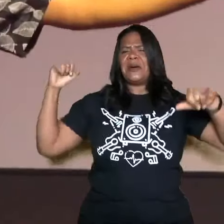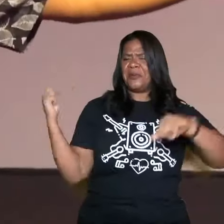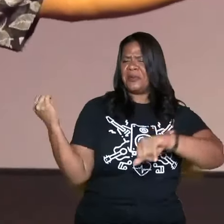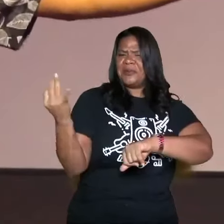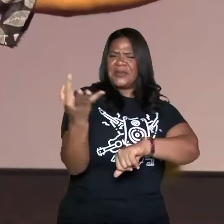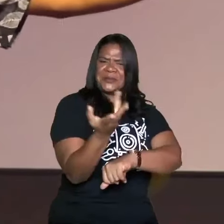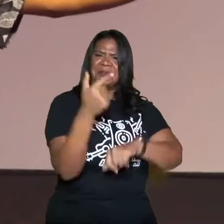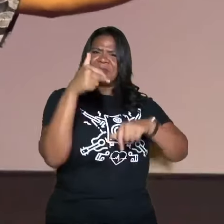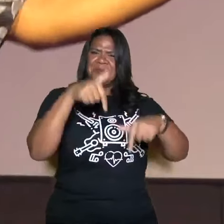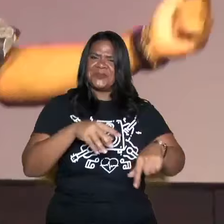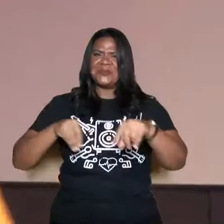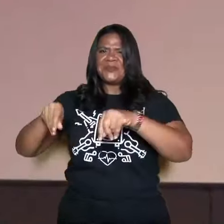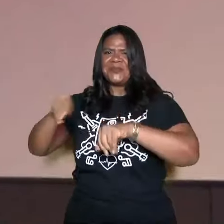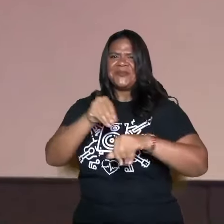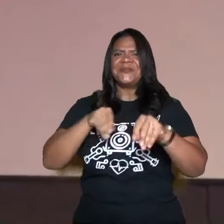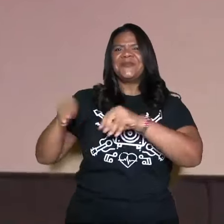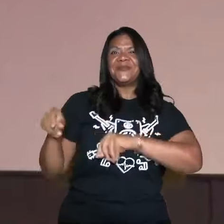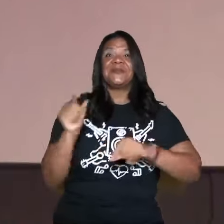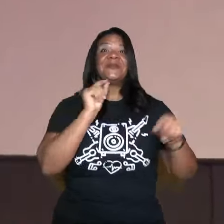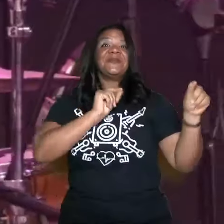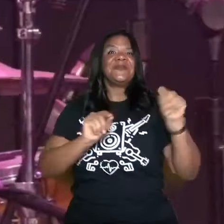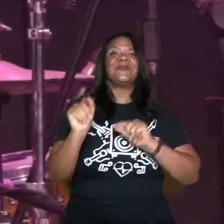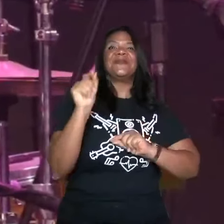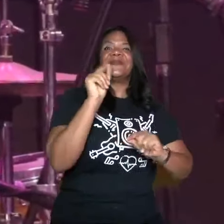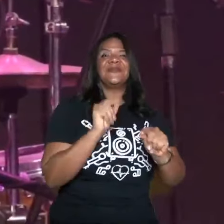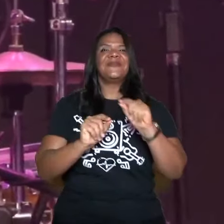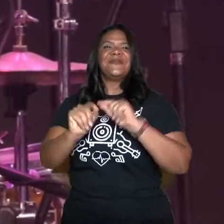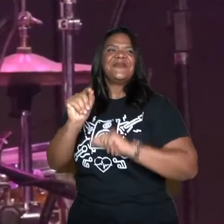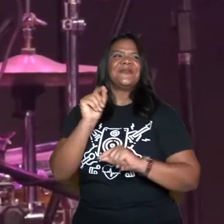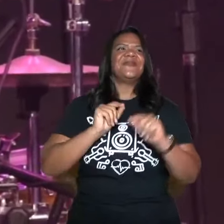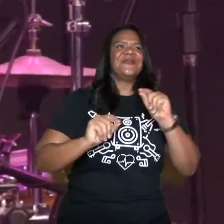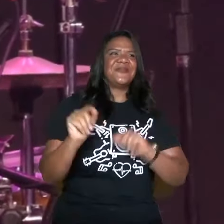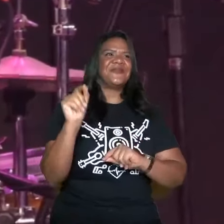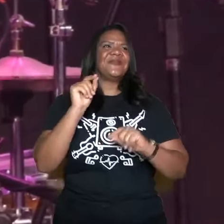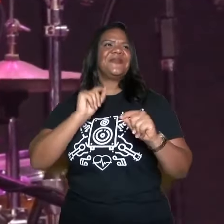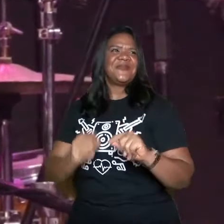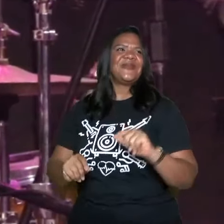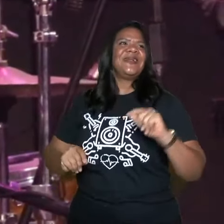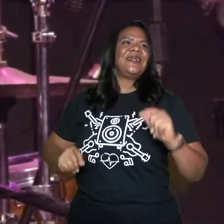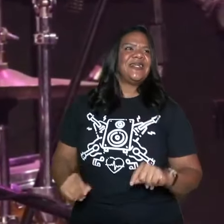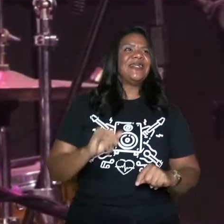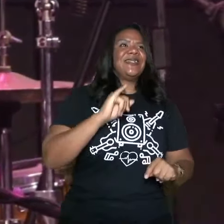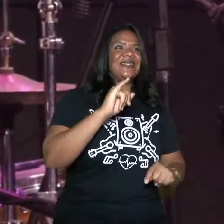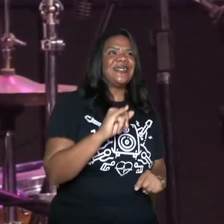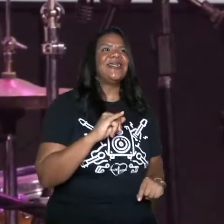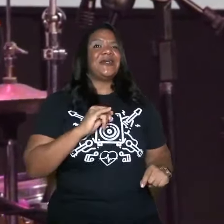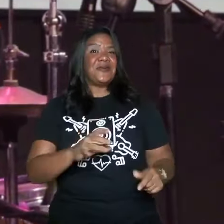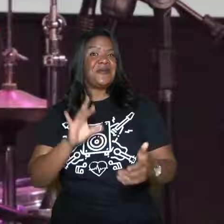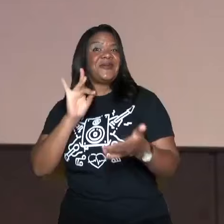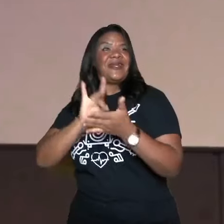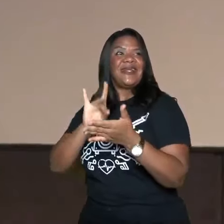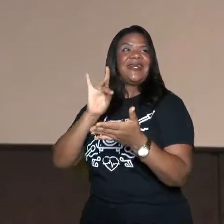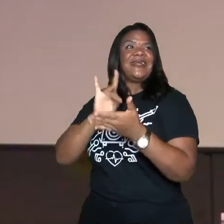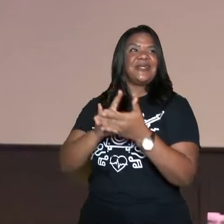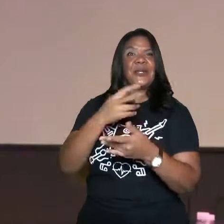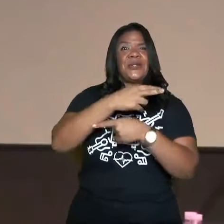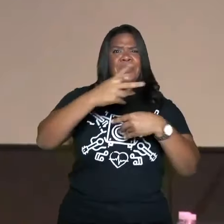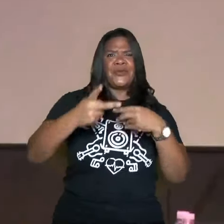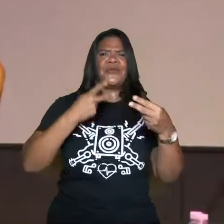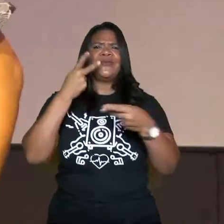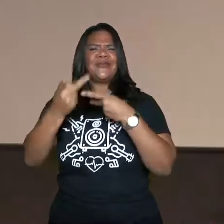terra a missão. Au, au, au. Acima de todas as coisas te amarei,